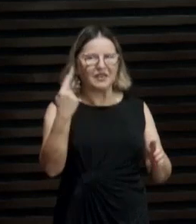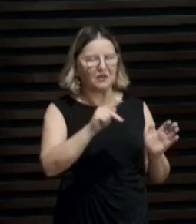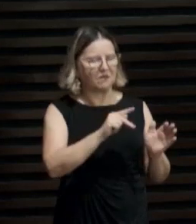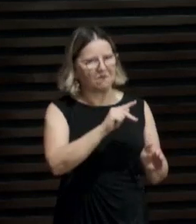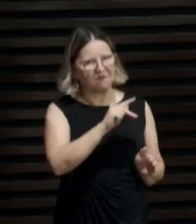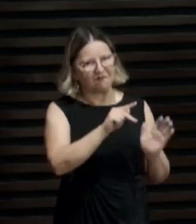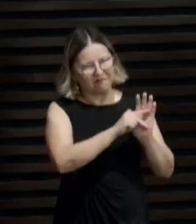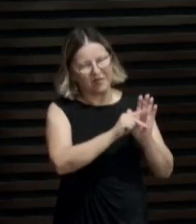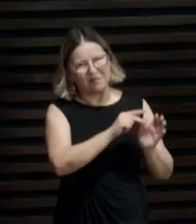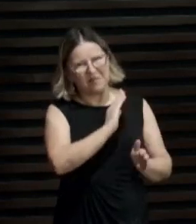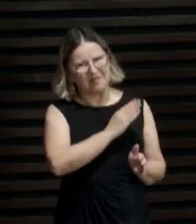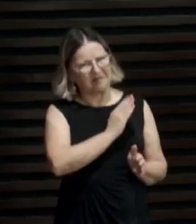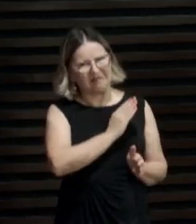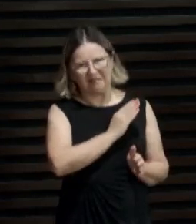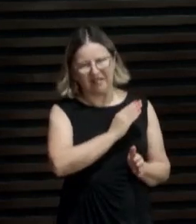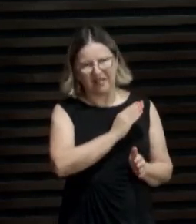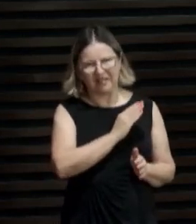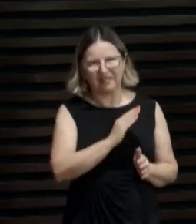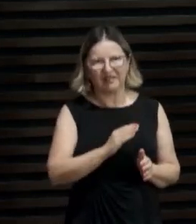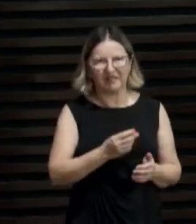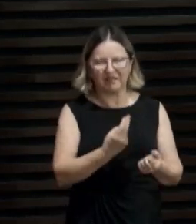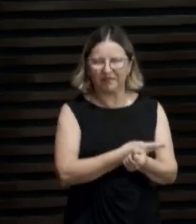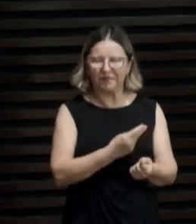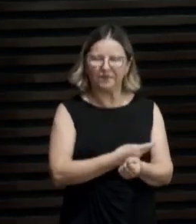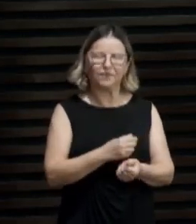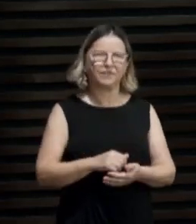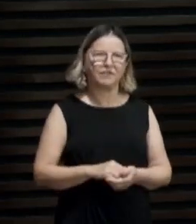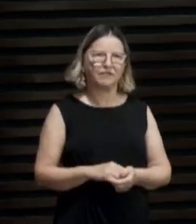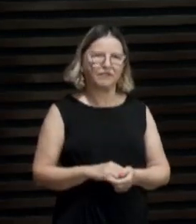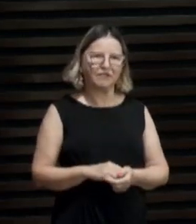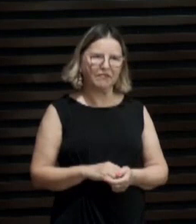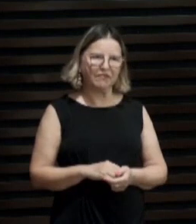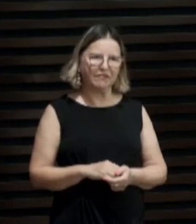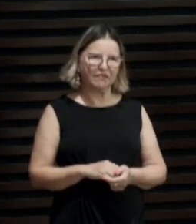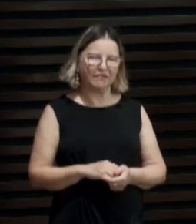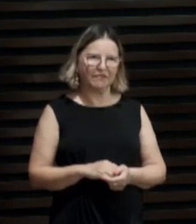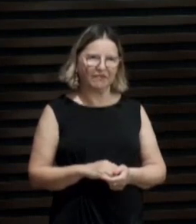seu corpo entre si. Pode seguir? Próximo versículo.